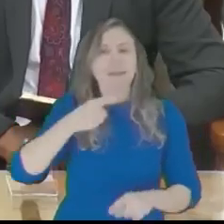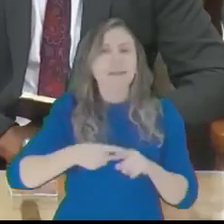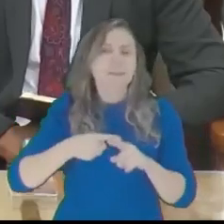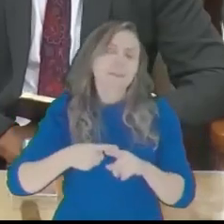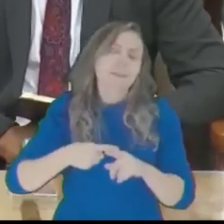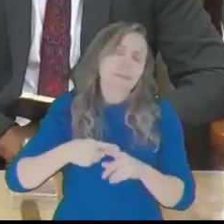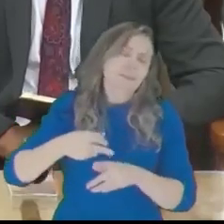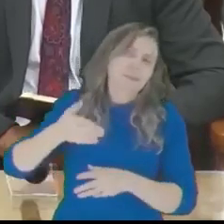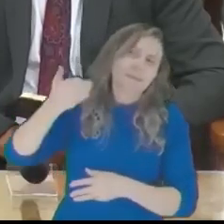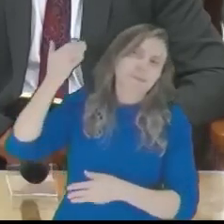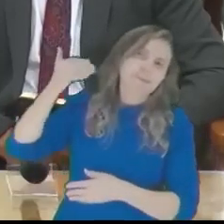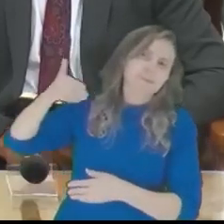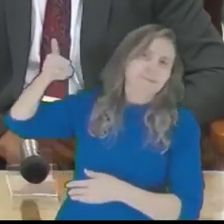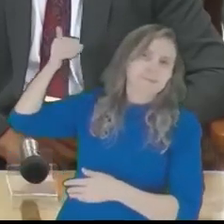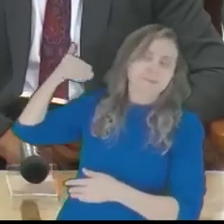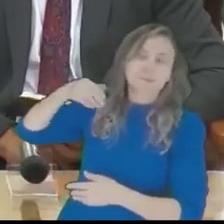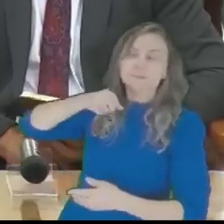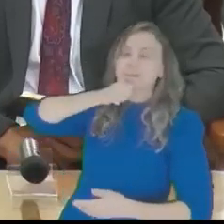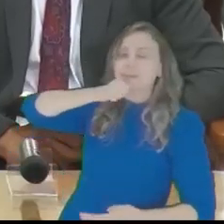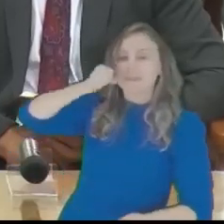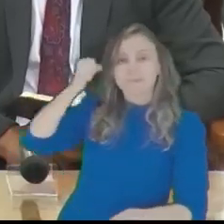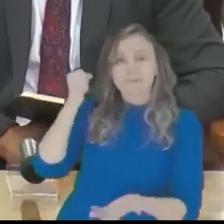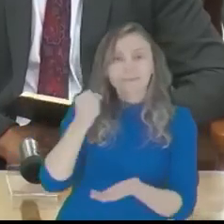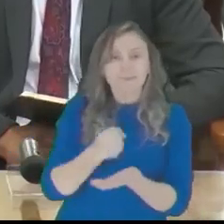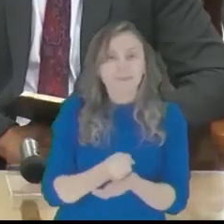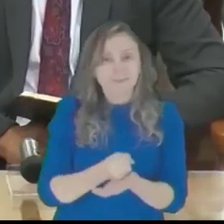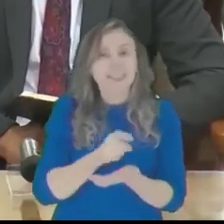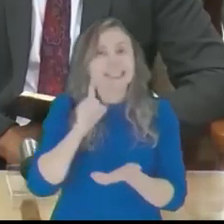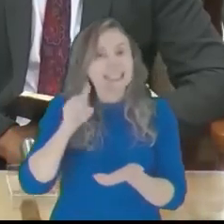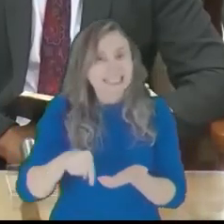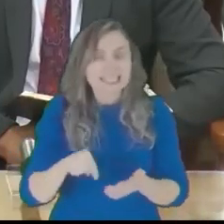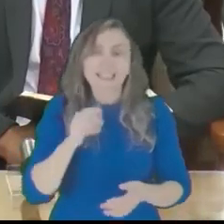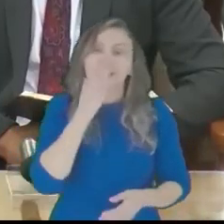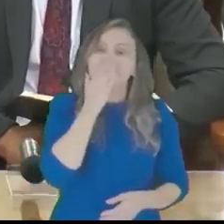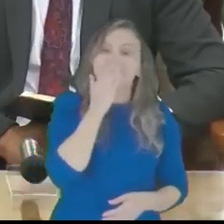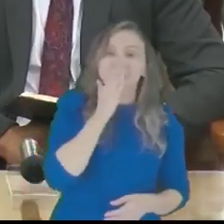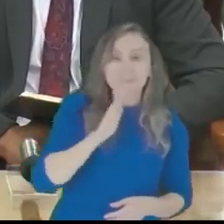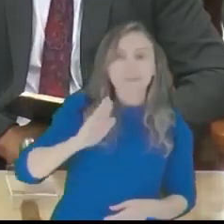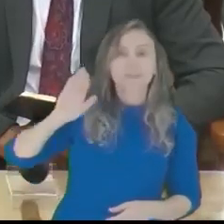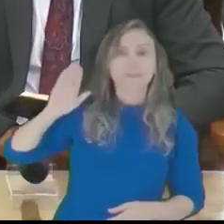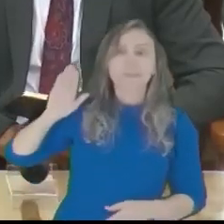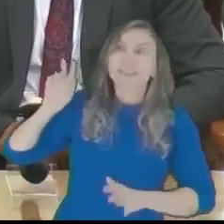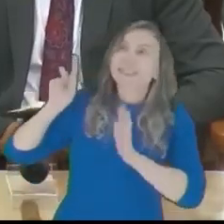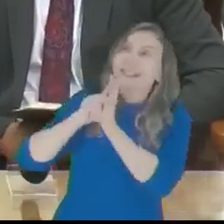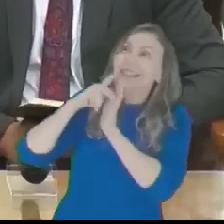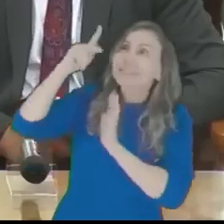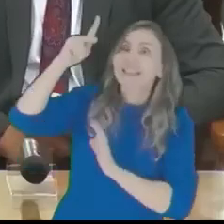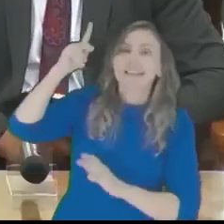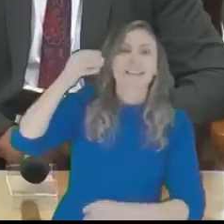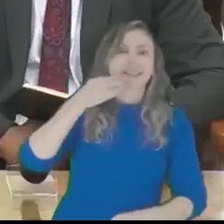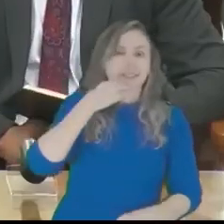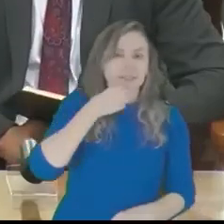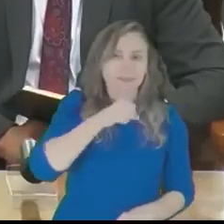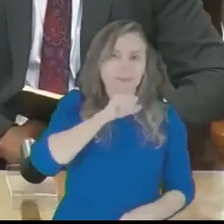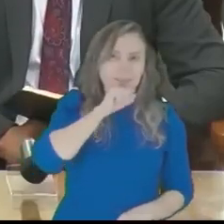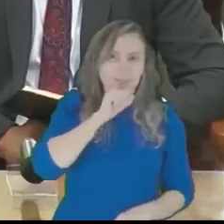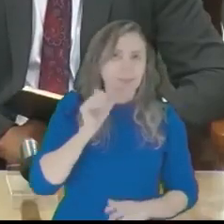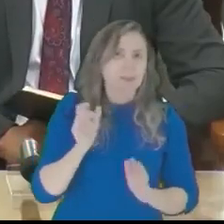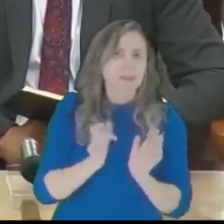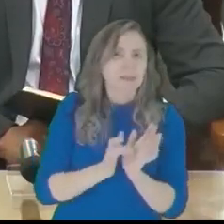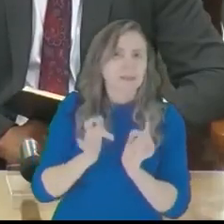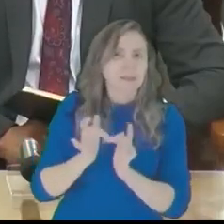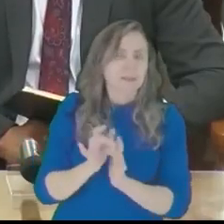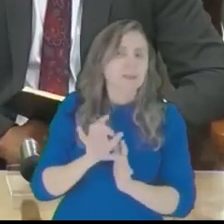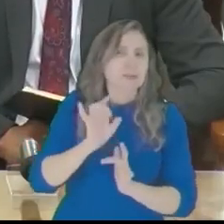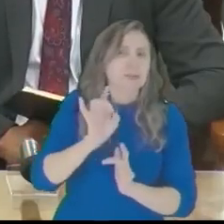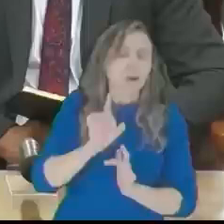Por isso que é chamada de promessa do Pai. Jesus, ele apenas corrobora a promessa